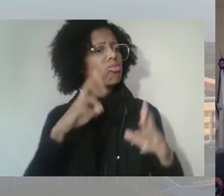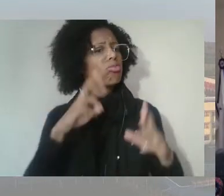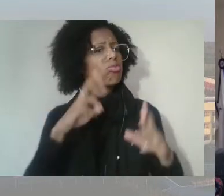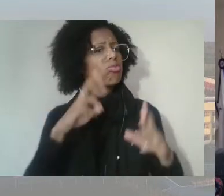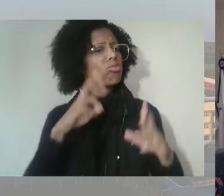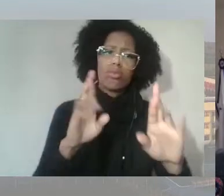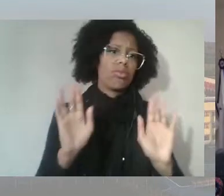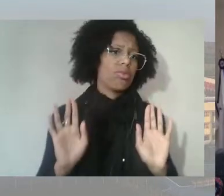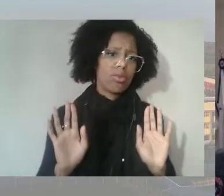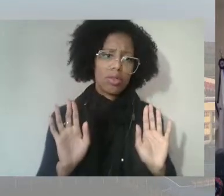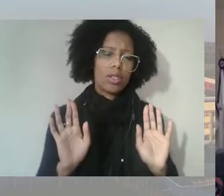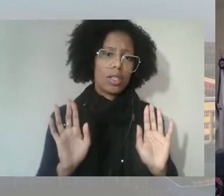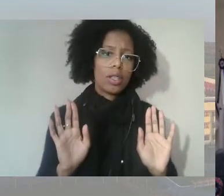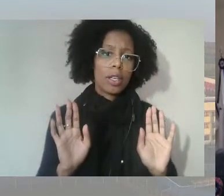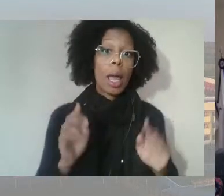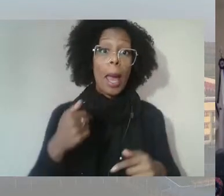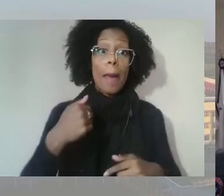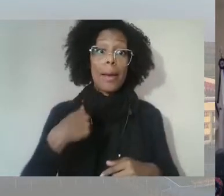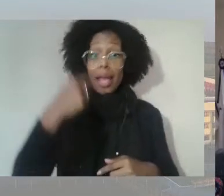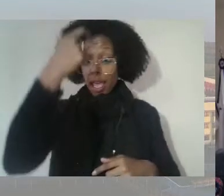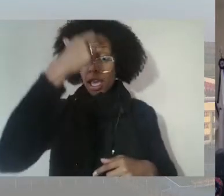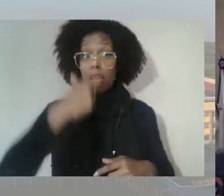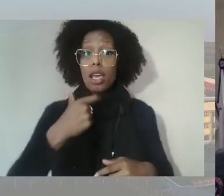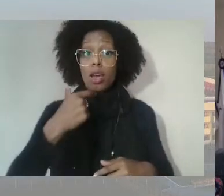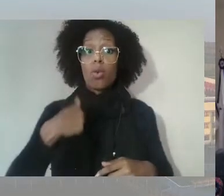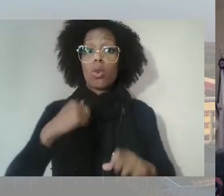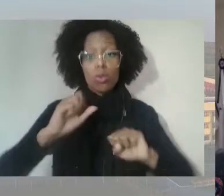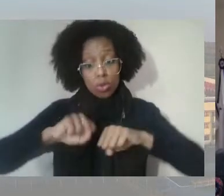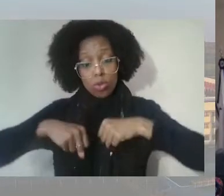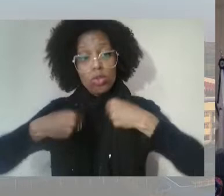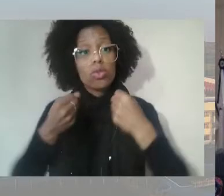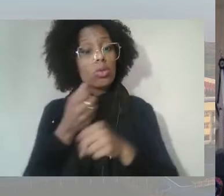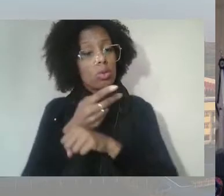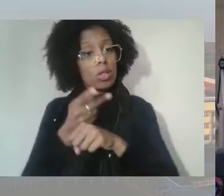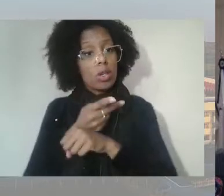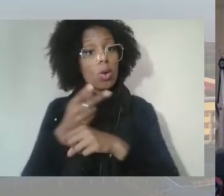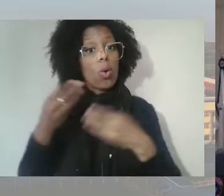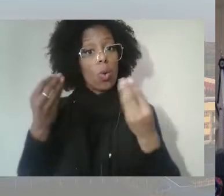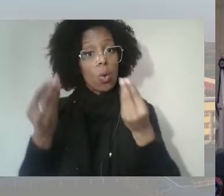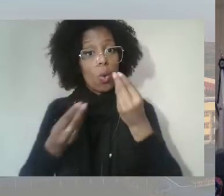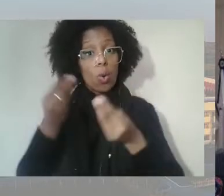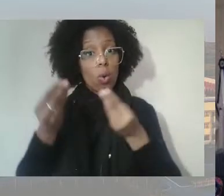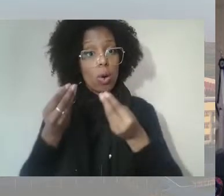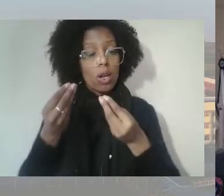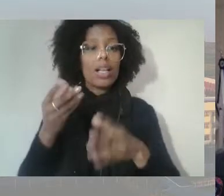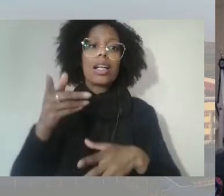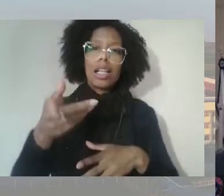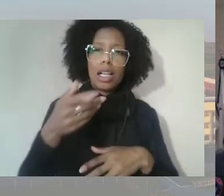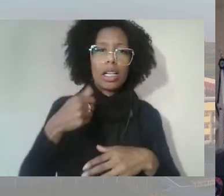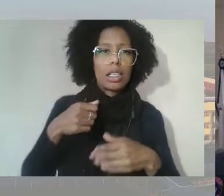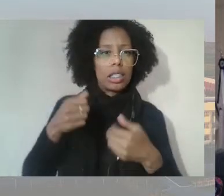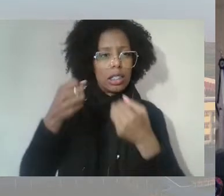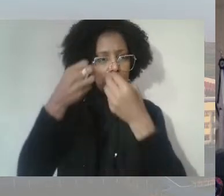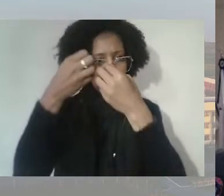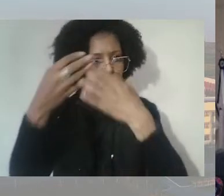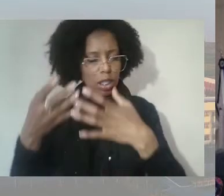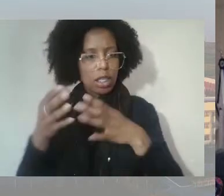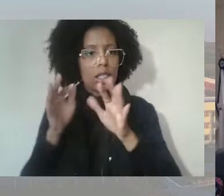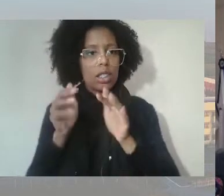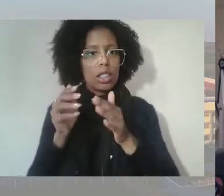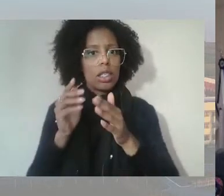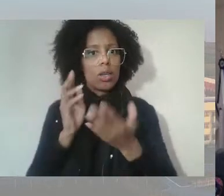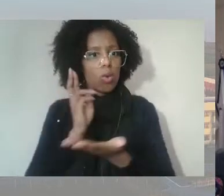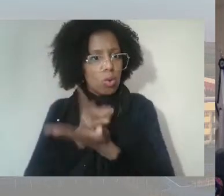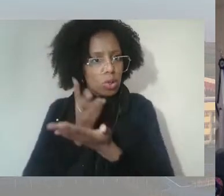Isso eu respeito, mas eu sempre procurei me posicionar, como eu me posicionei no caso do Mujica, só para trazer um exemplo